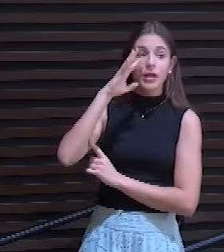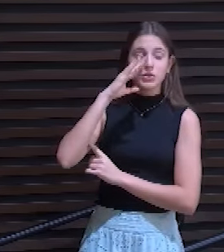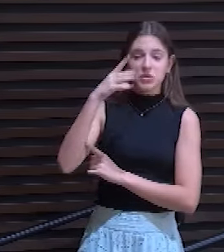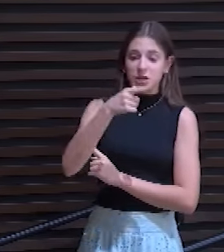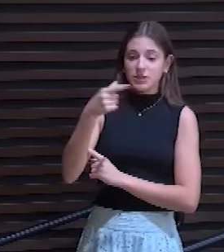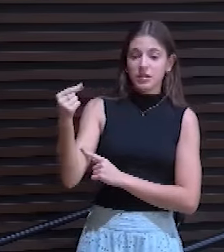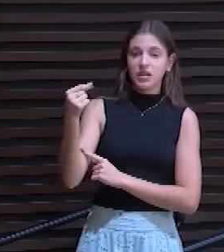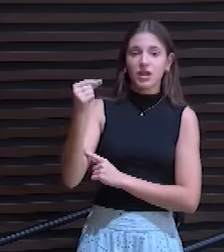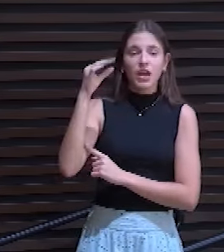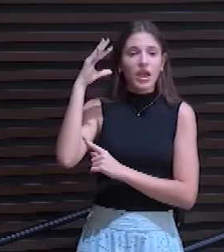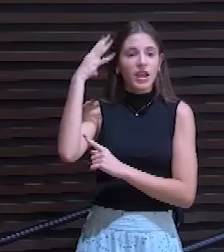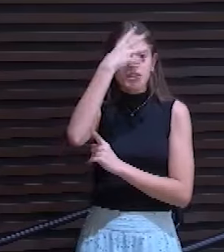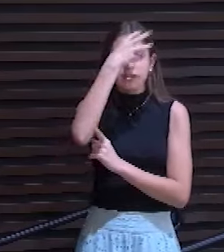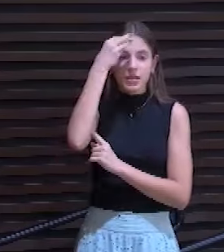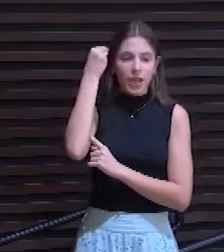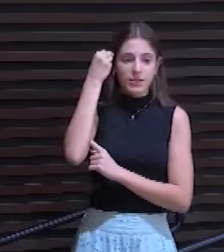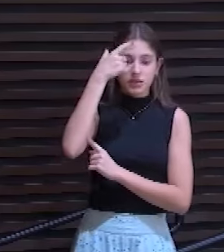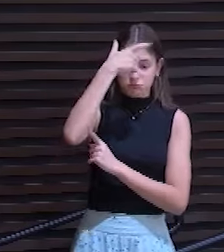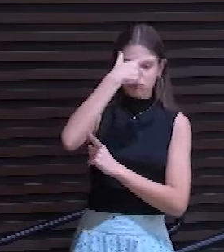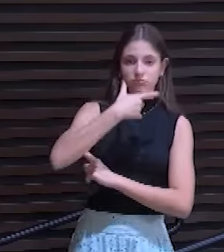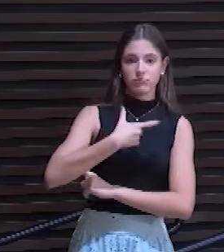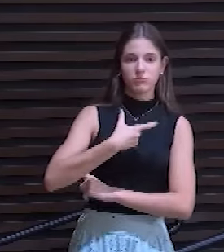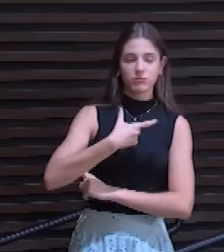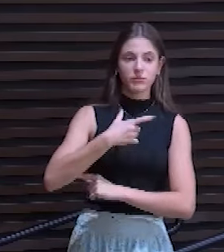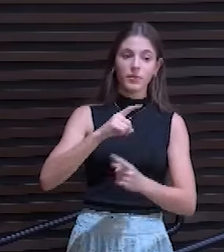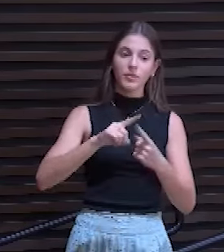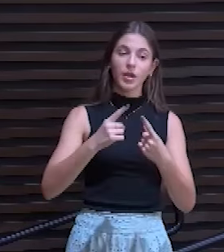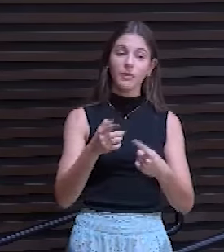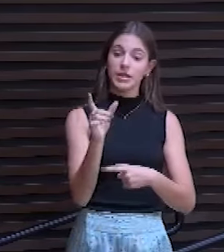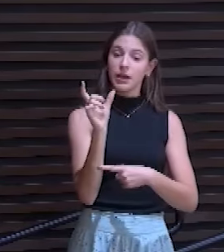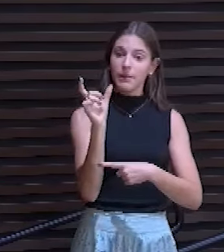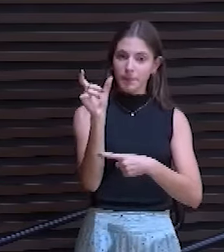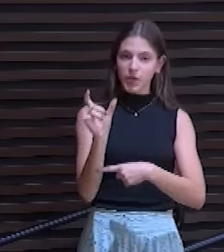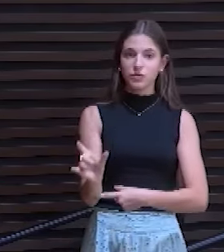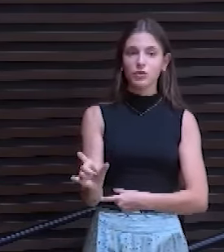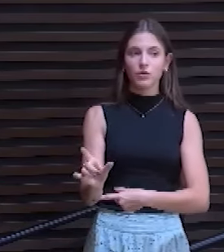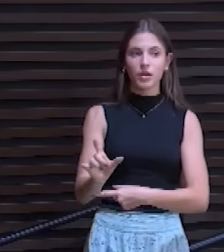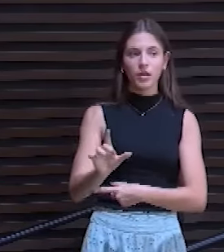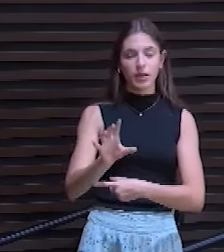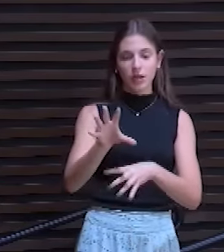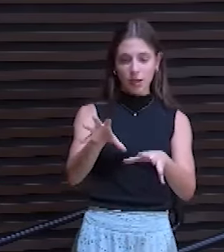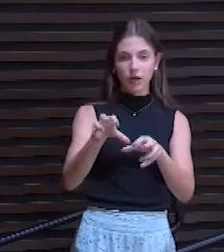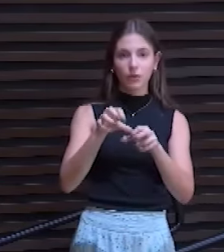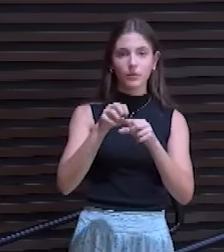esquece da sua aparência. Mas aquele que considera